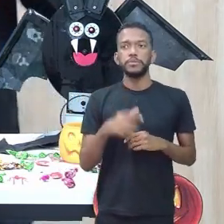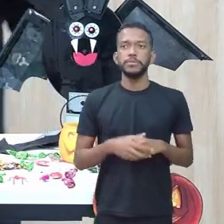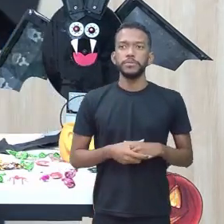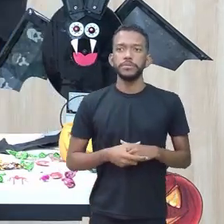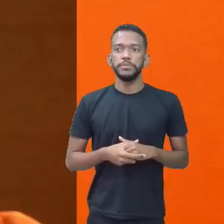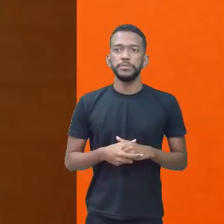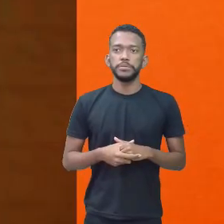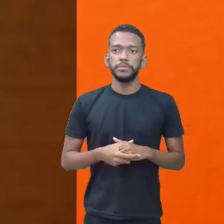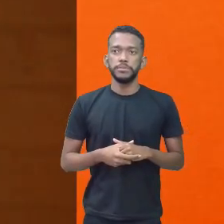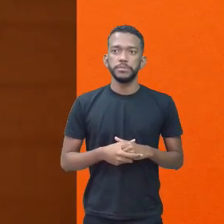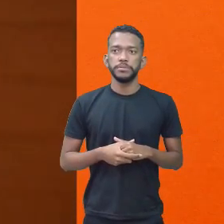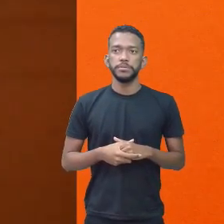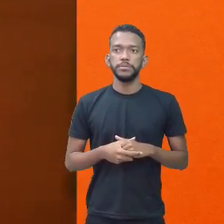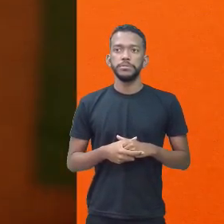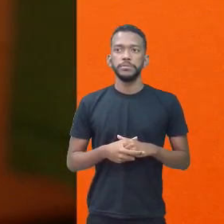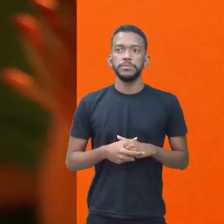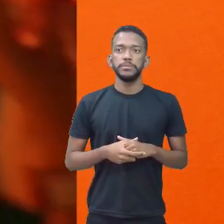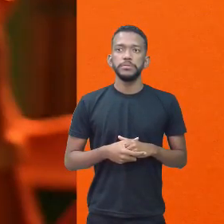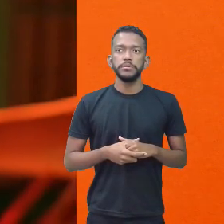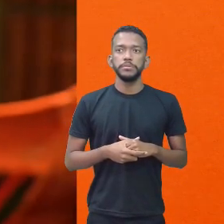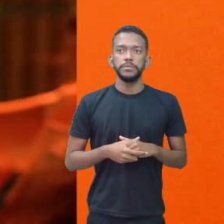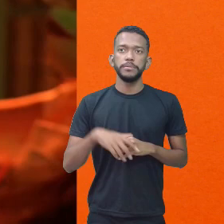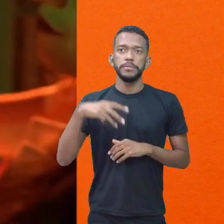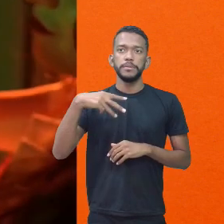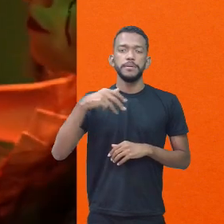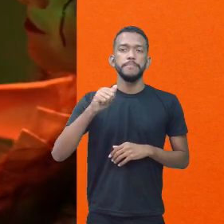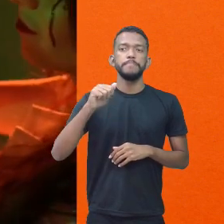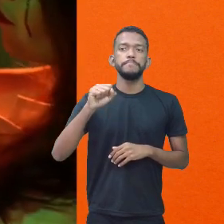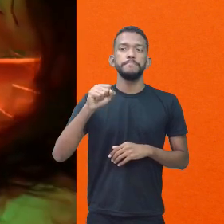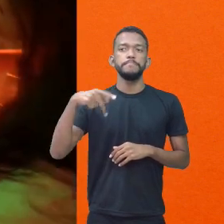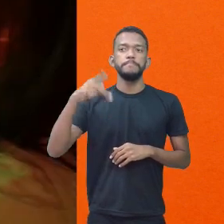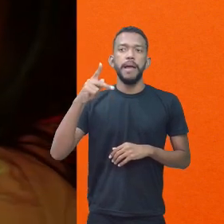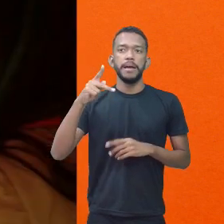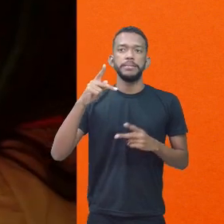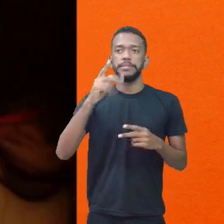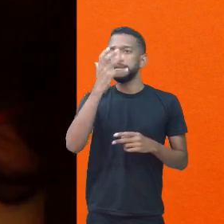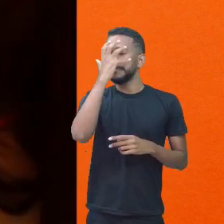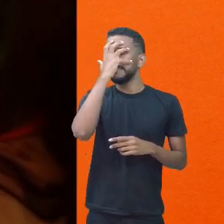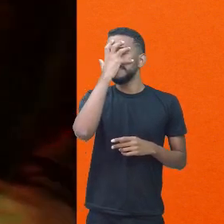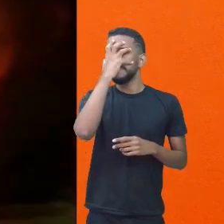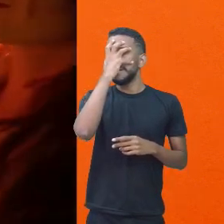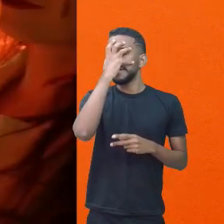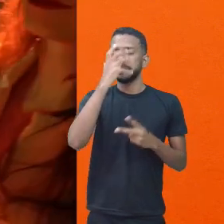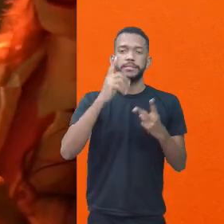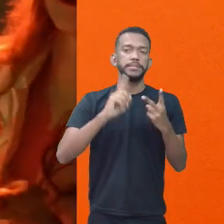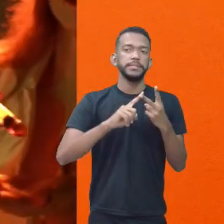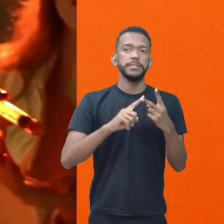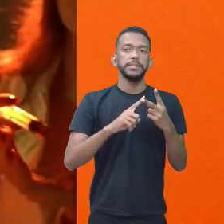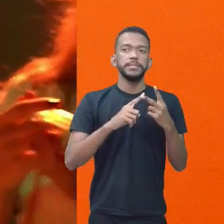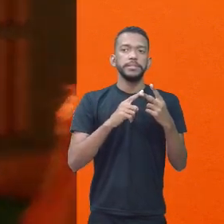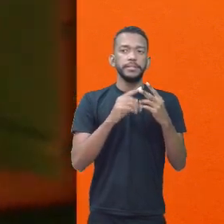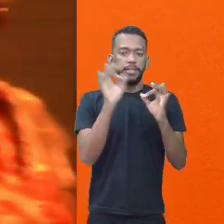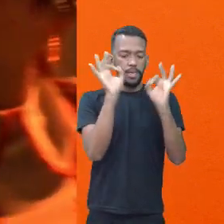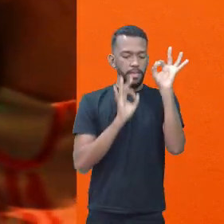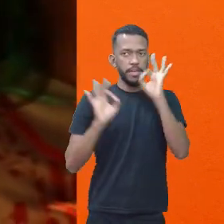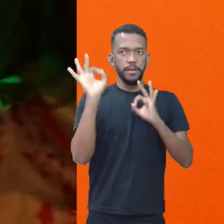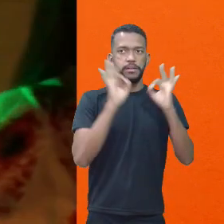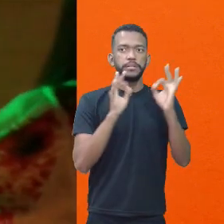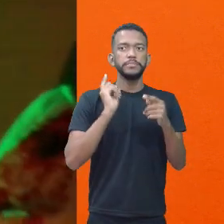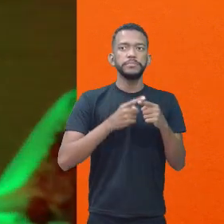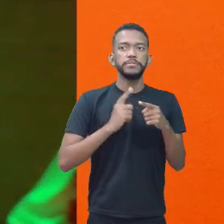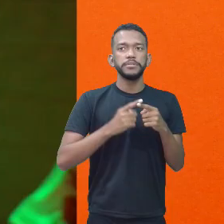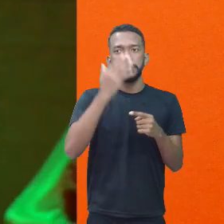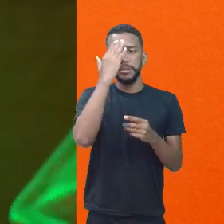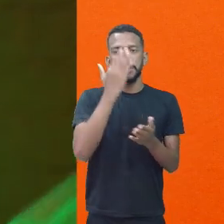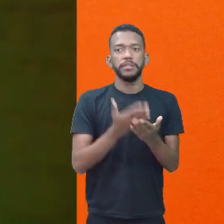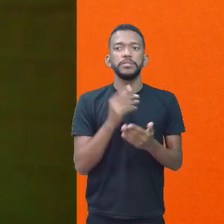Ó, máscaras e costumes, ou seja, as máscaras e as fantasias. Por que máscara e fantasia? Porque acredita que no